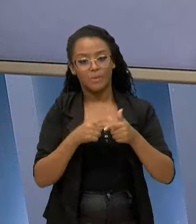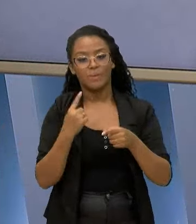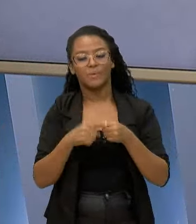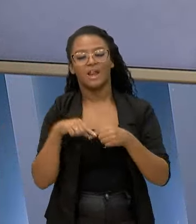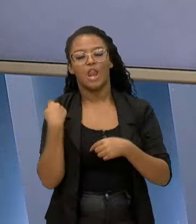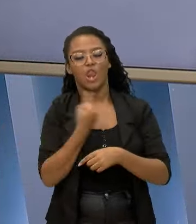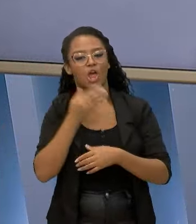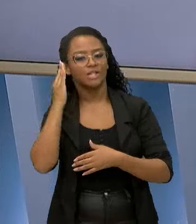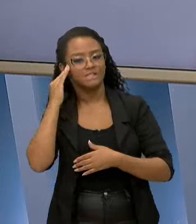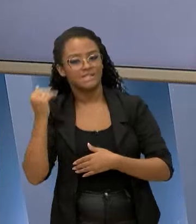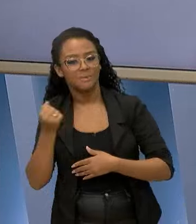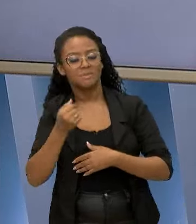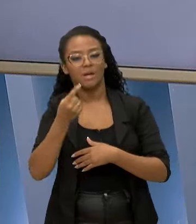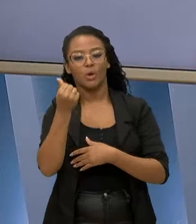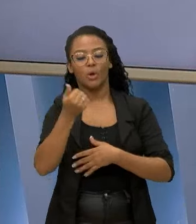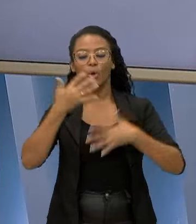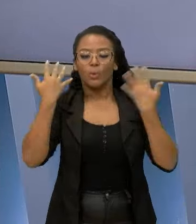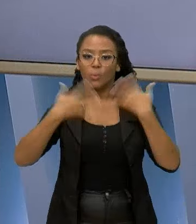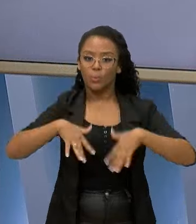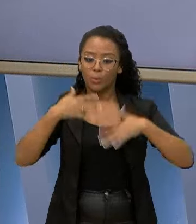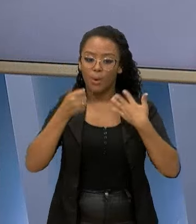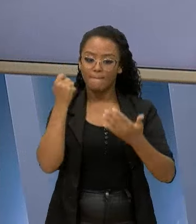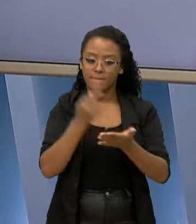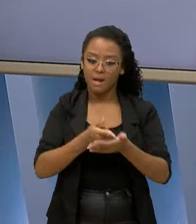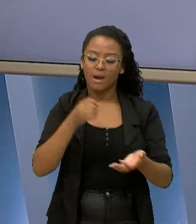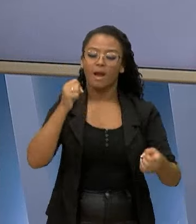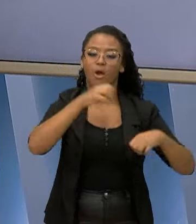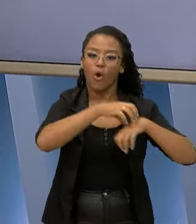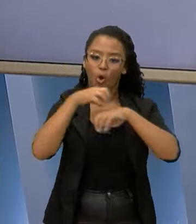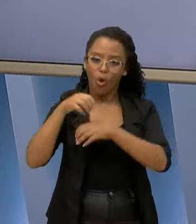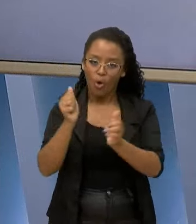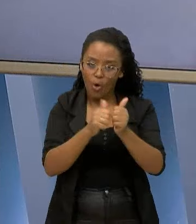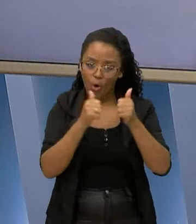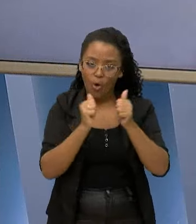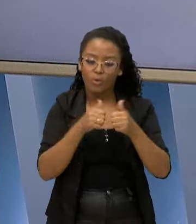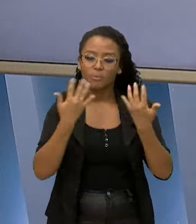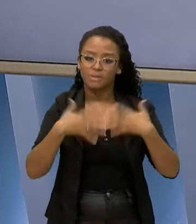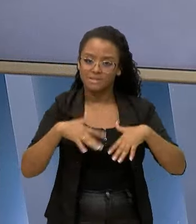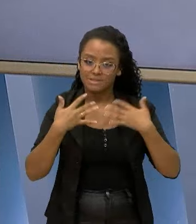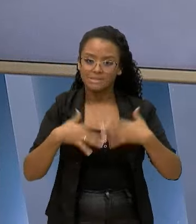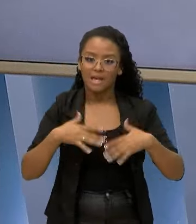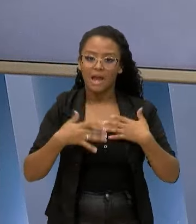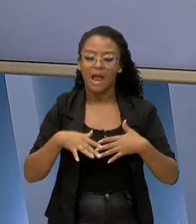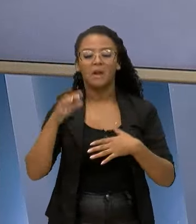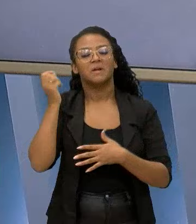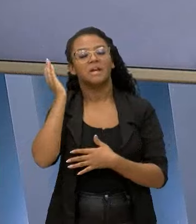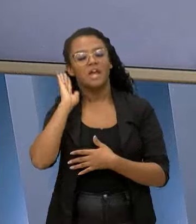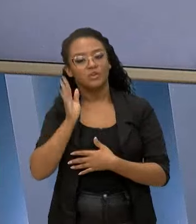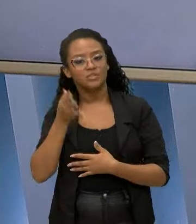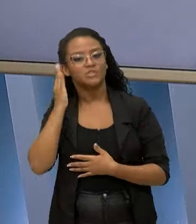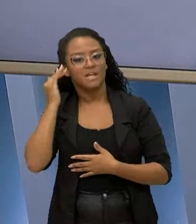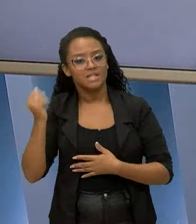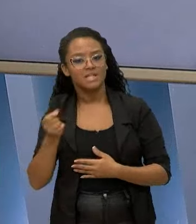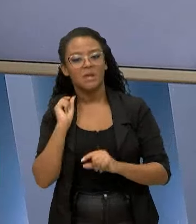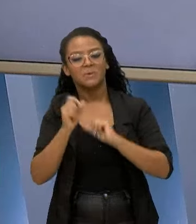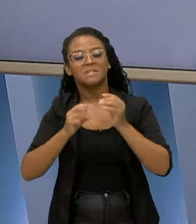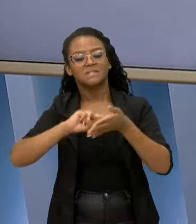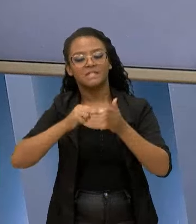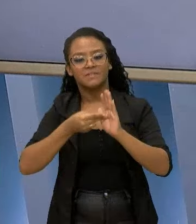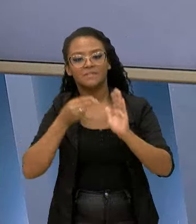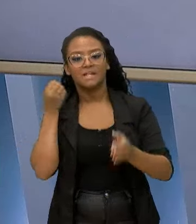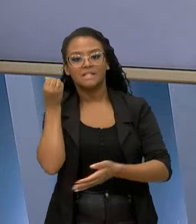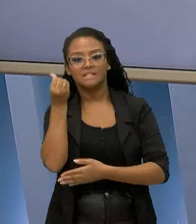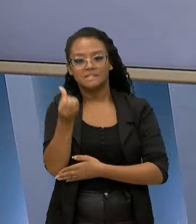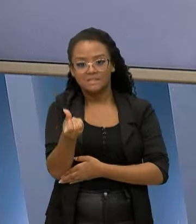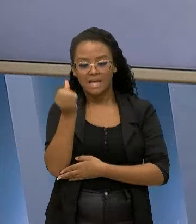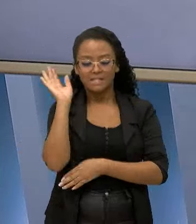qualidade, lotado. Eu sei o que é o Terminal Central lotado 6 horas da tarde. Eu sei o que você ficar no ponto de passar 3, 4 ônibus e